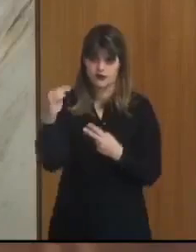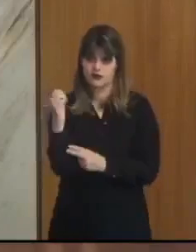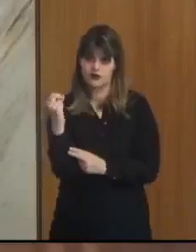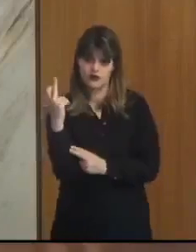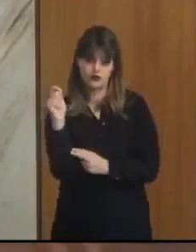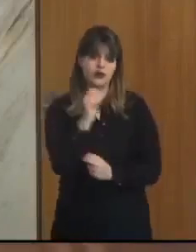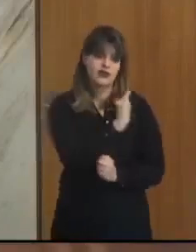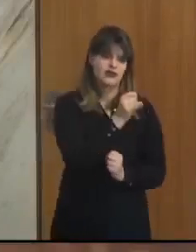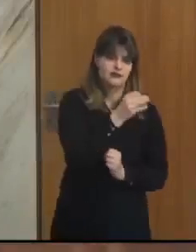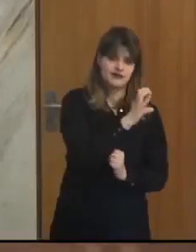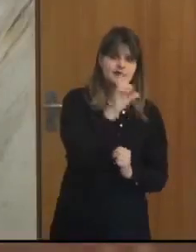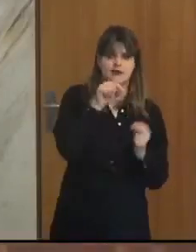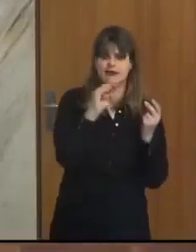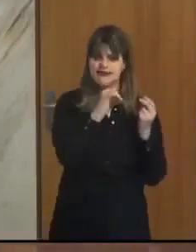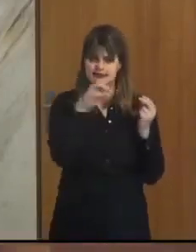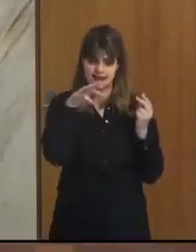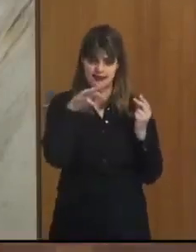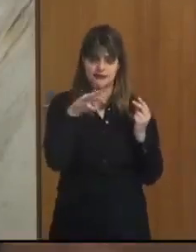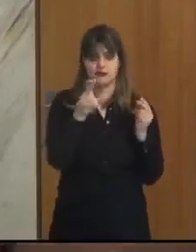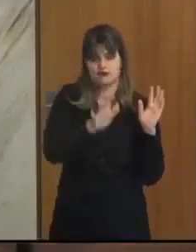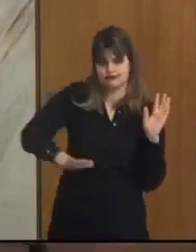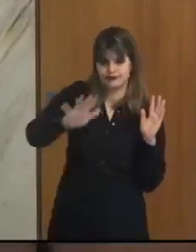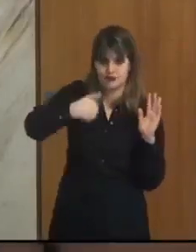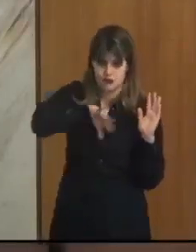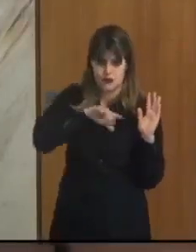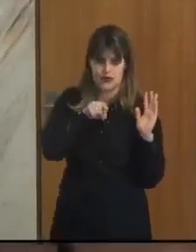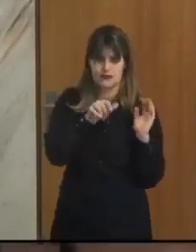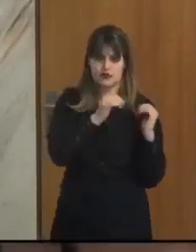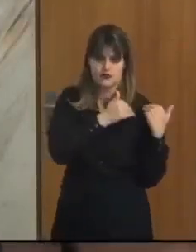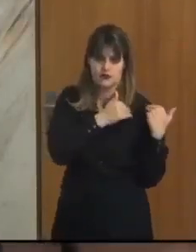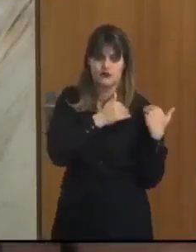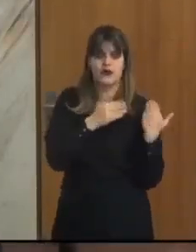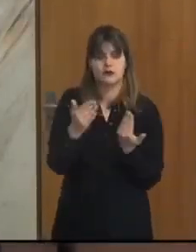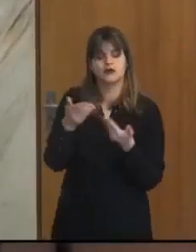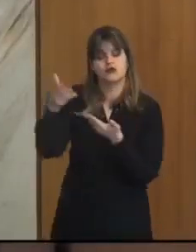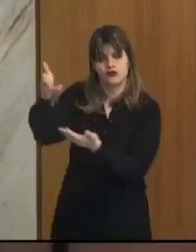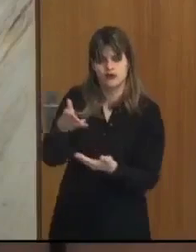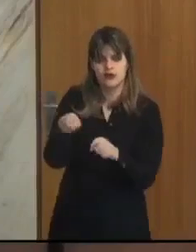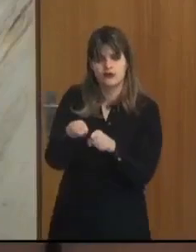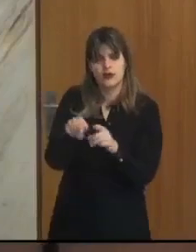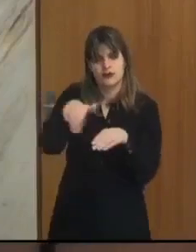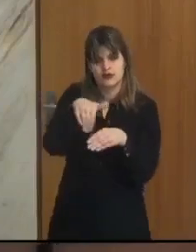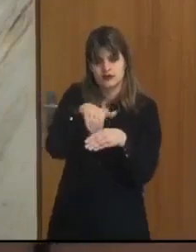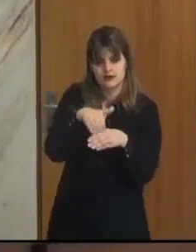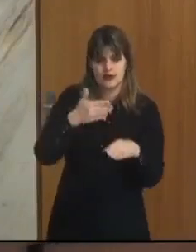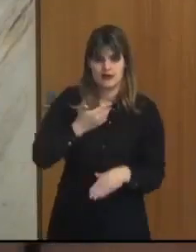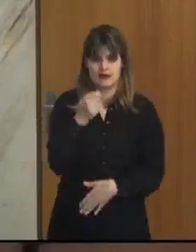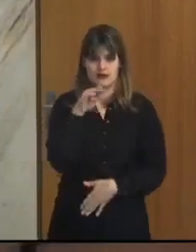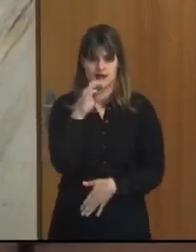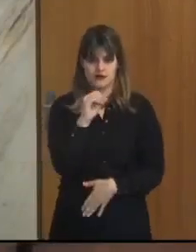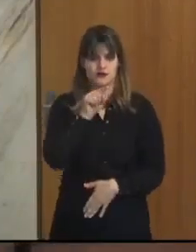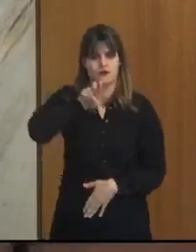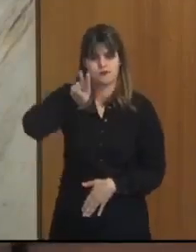e CIM, Comunidade Intermunicipal da região de Coimbra, para participar no Denso, segunda mostra cultural e artística da região de